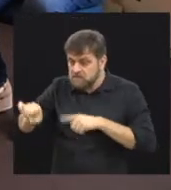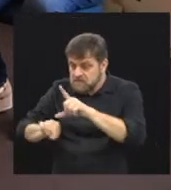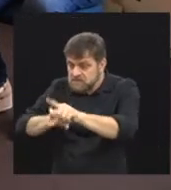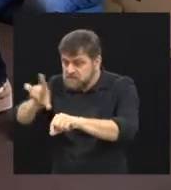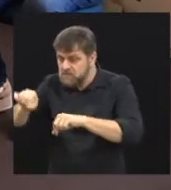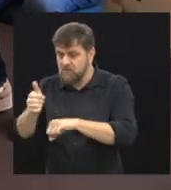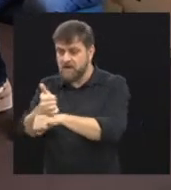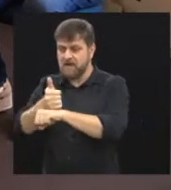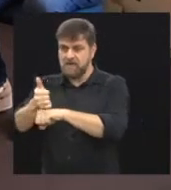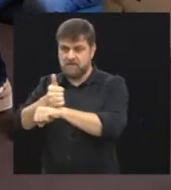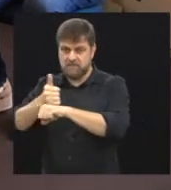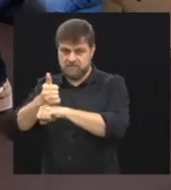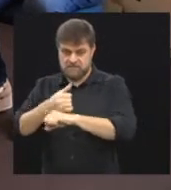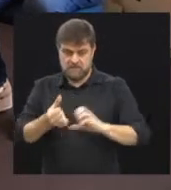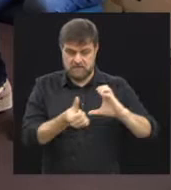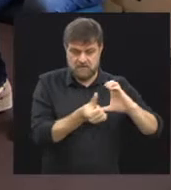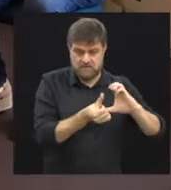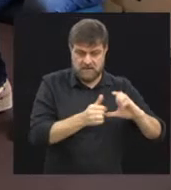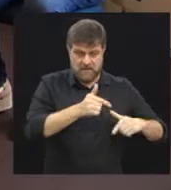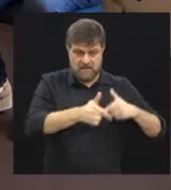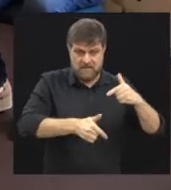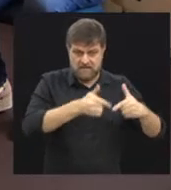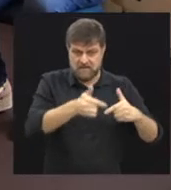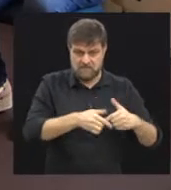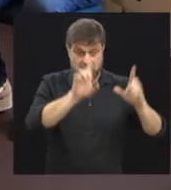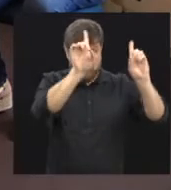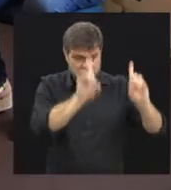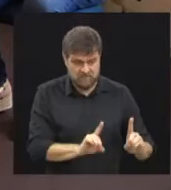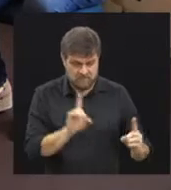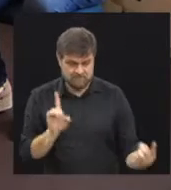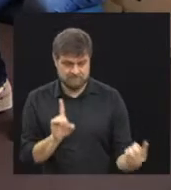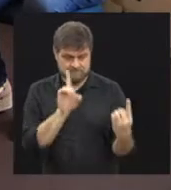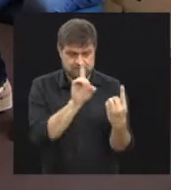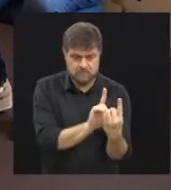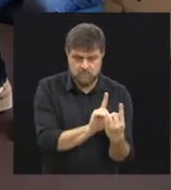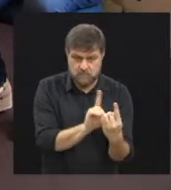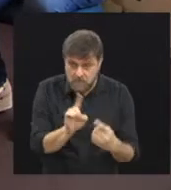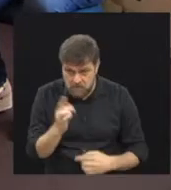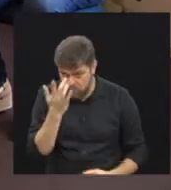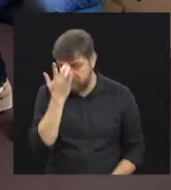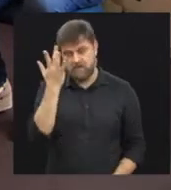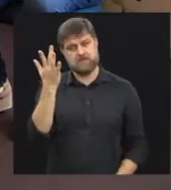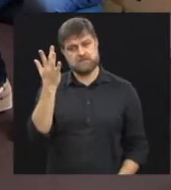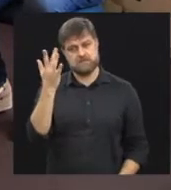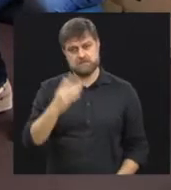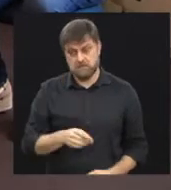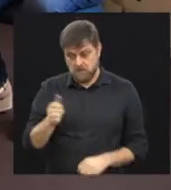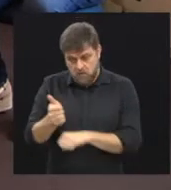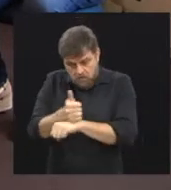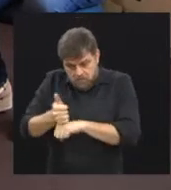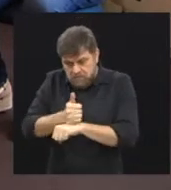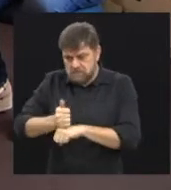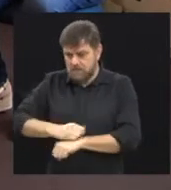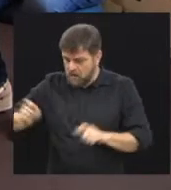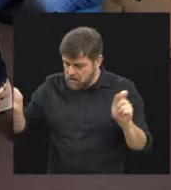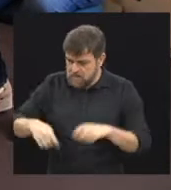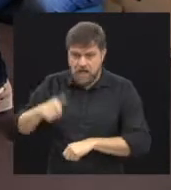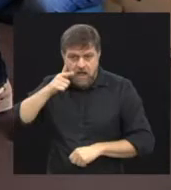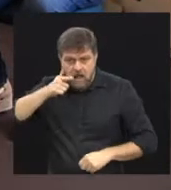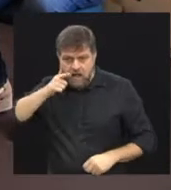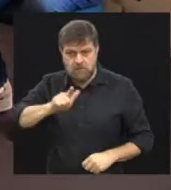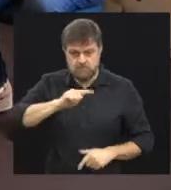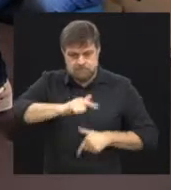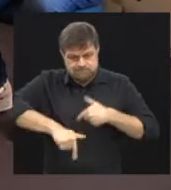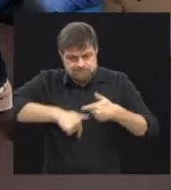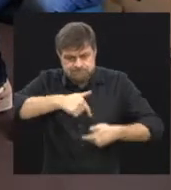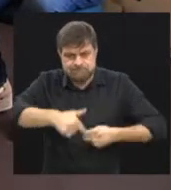anjos da guarda para trabalhar com essa deficiência de média complexidade, que não é fácil. E elas conseguem